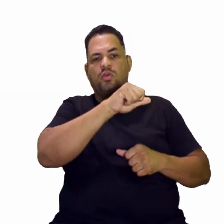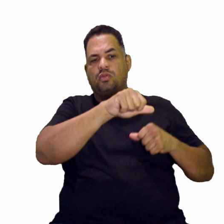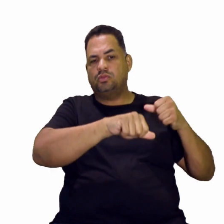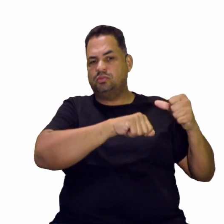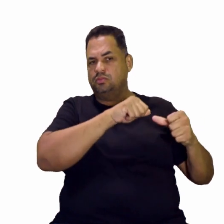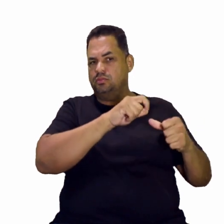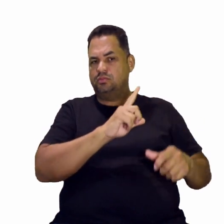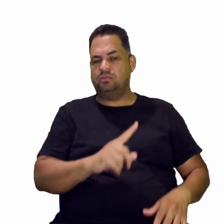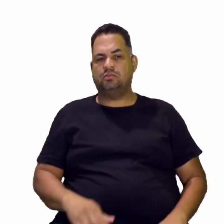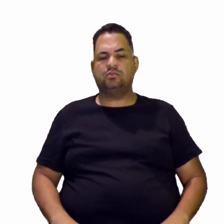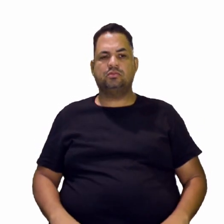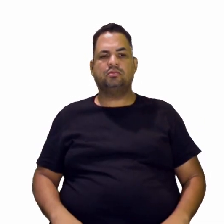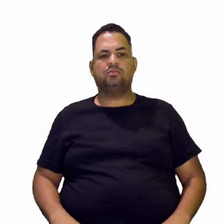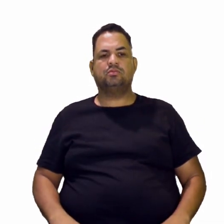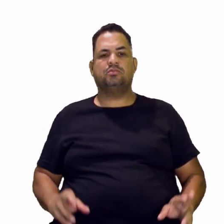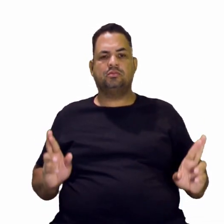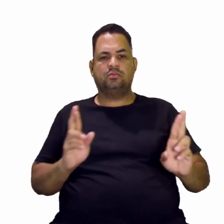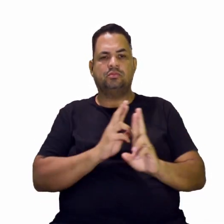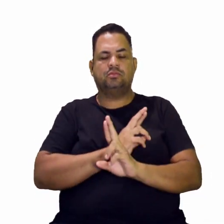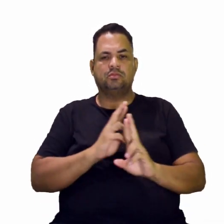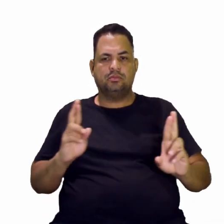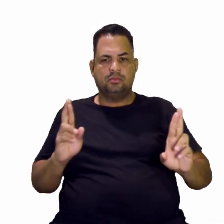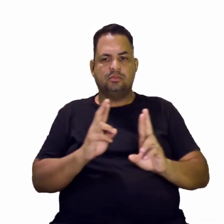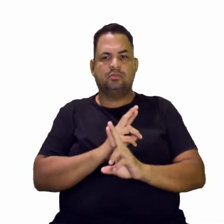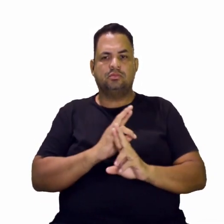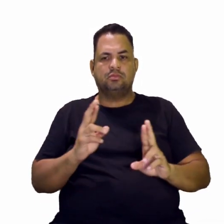que ocorrem entre seres vivos